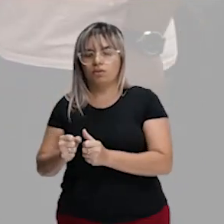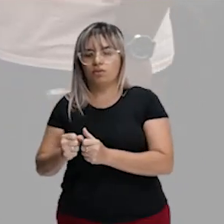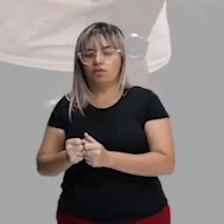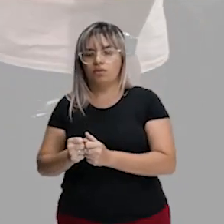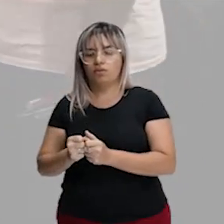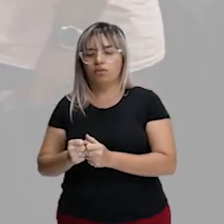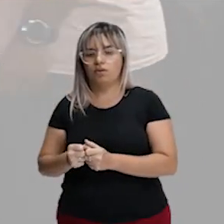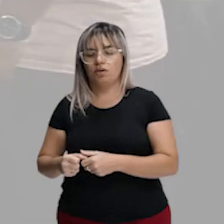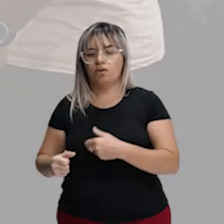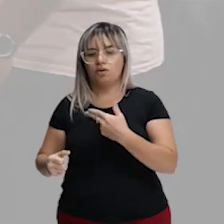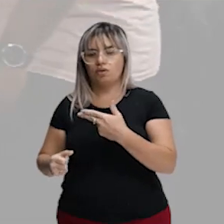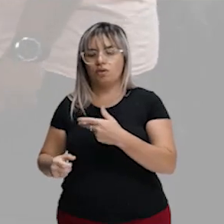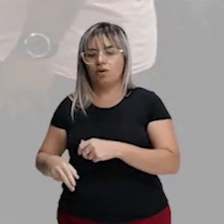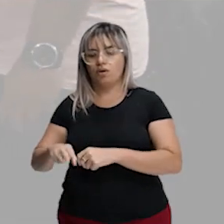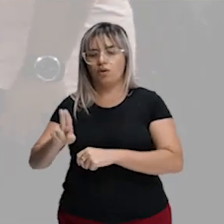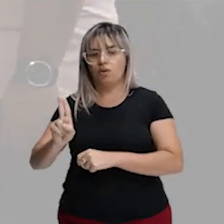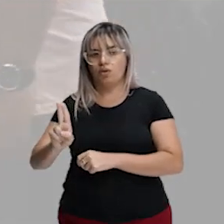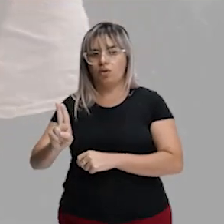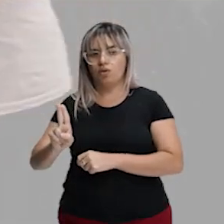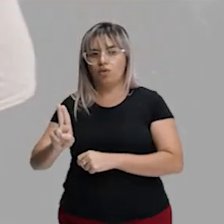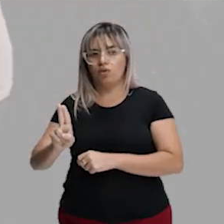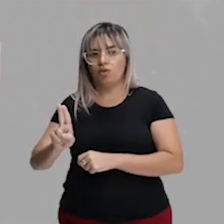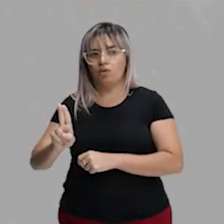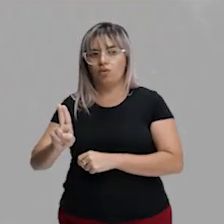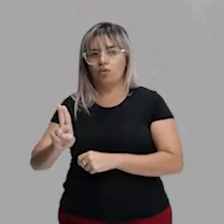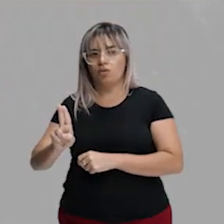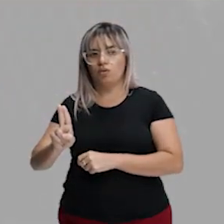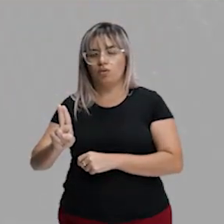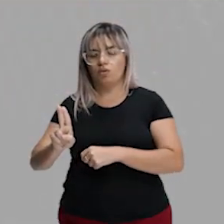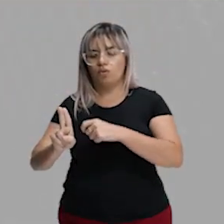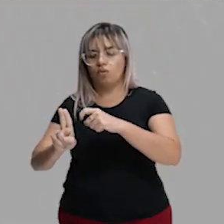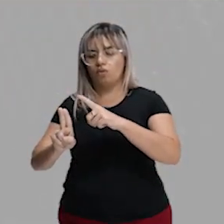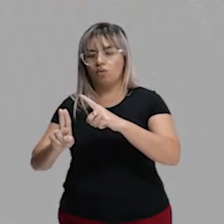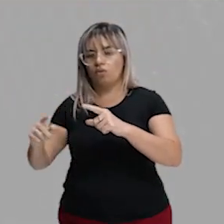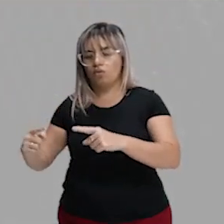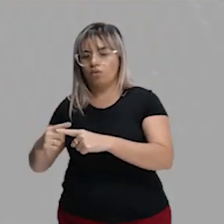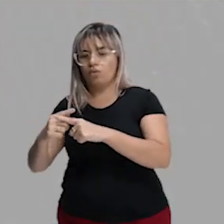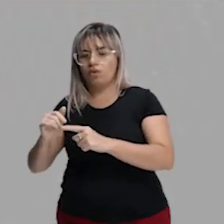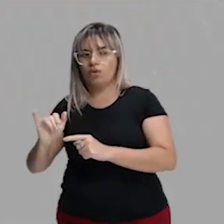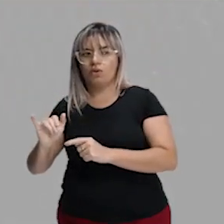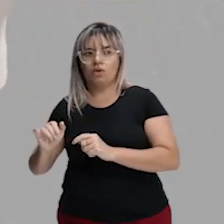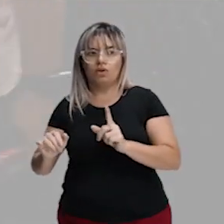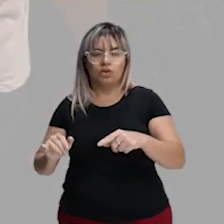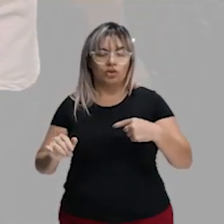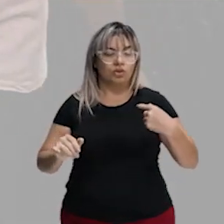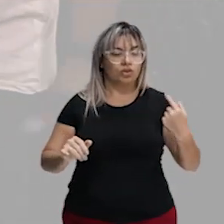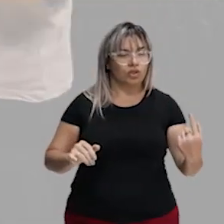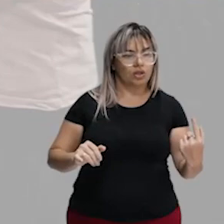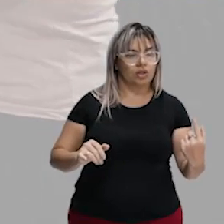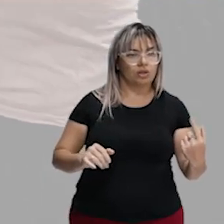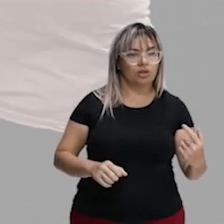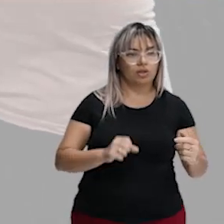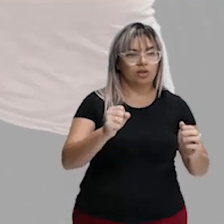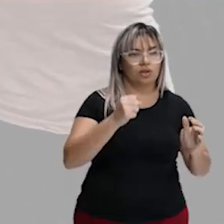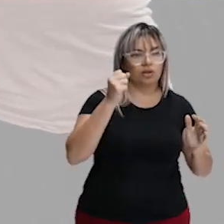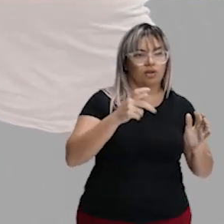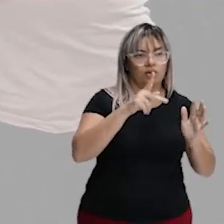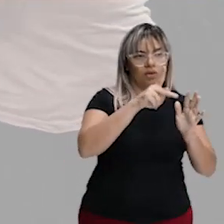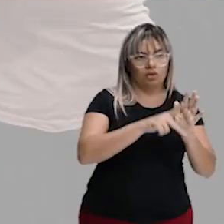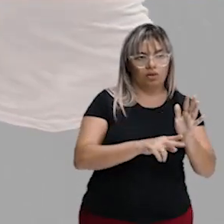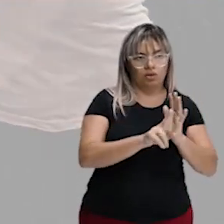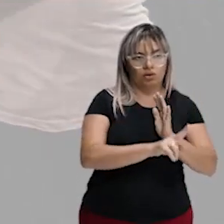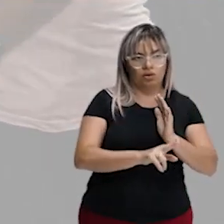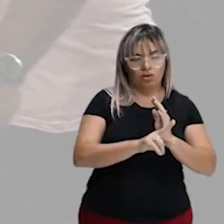é U sobre I, U vezes I, né? Quem é a potência útil? É a força contra a motriz vezes a corrente. Quem é a